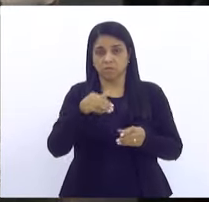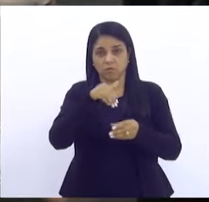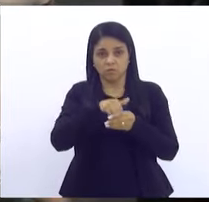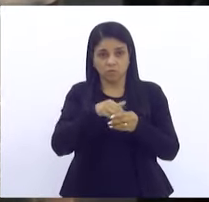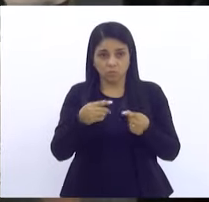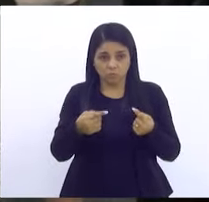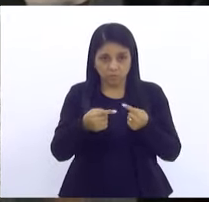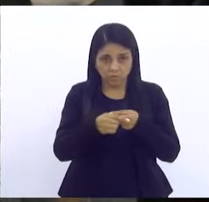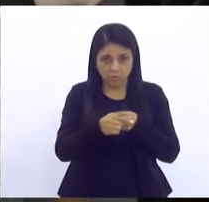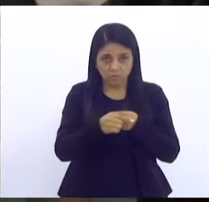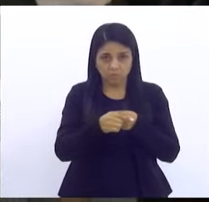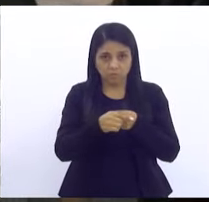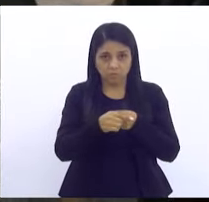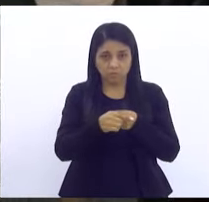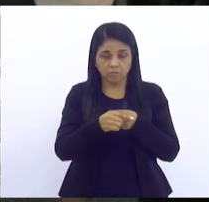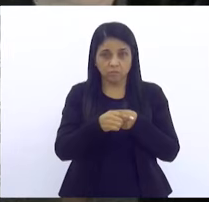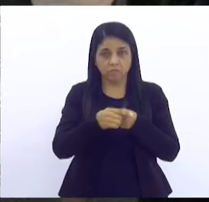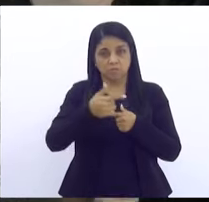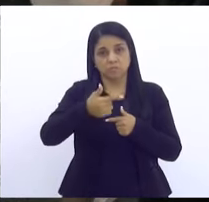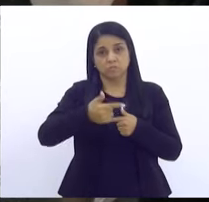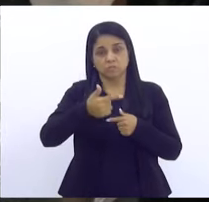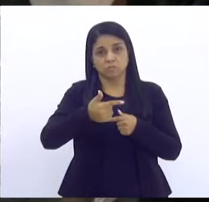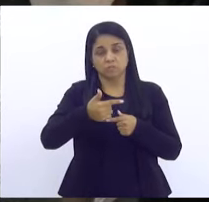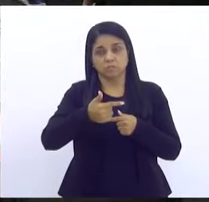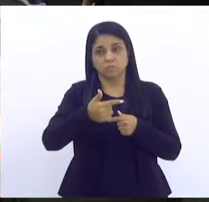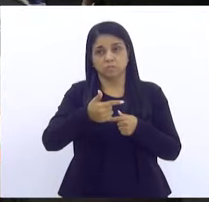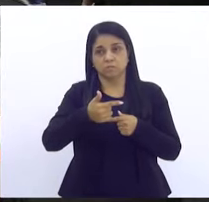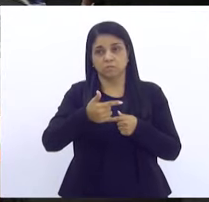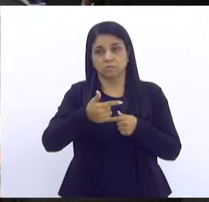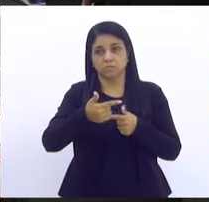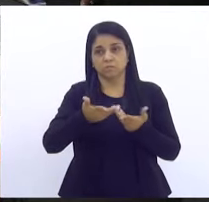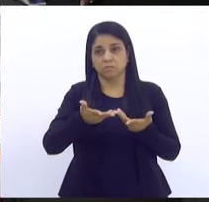está votando no mérito, está votando em segunda.